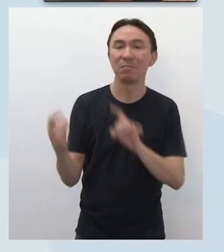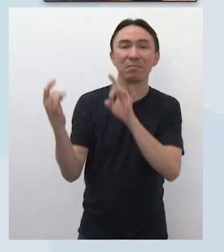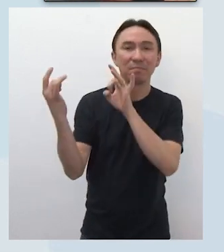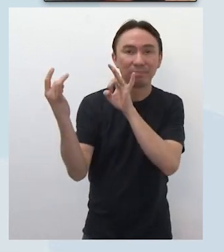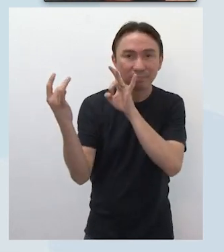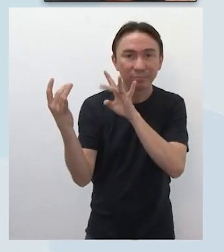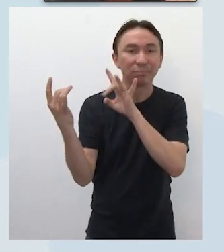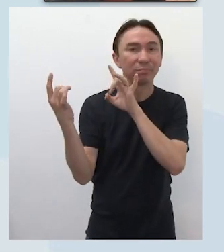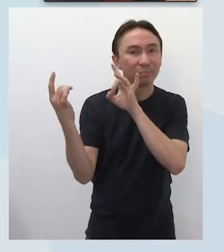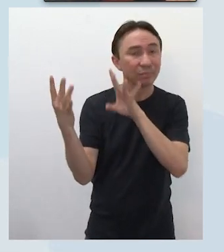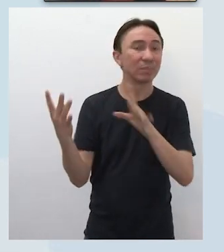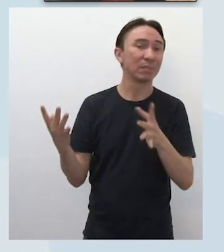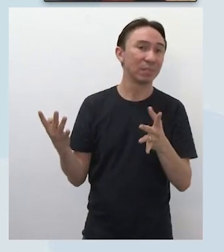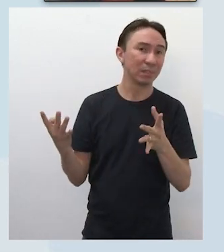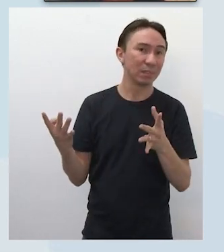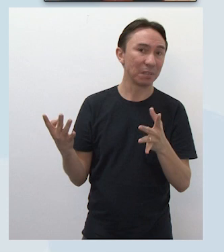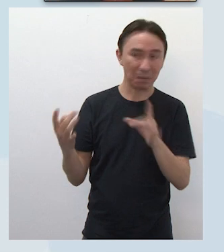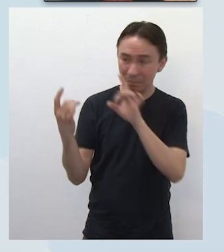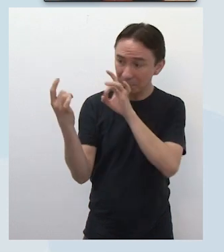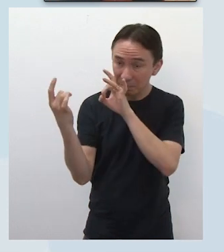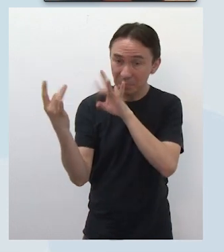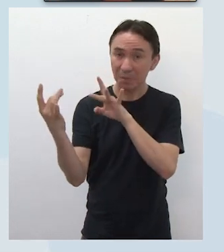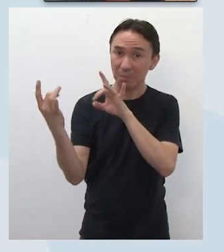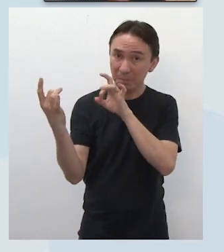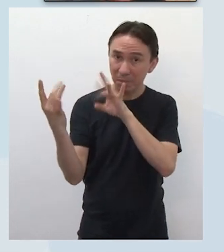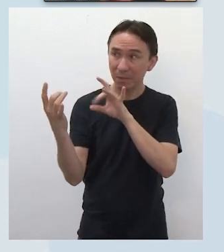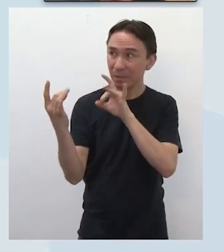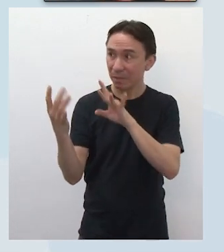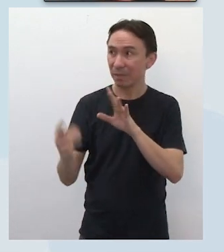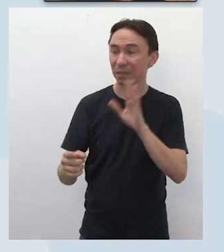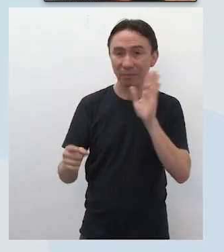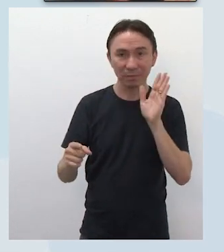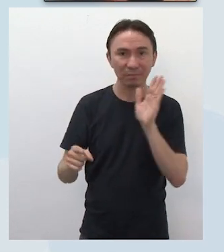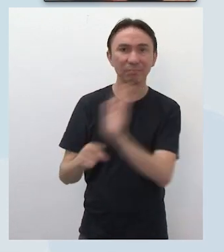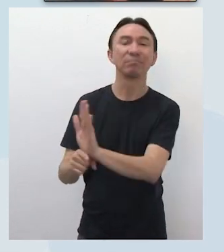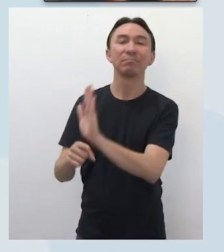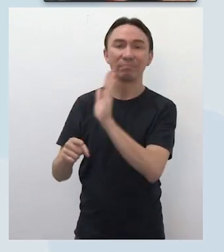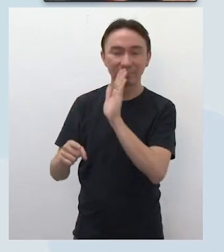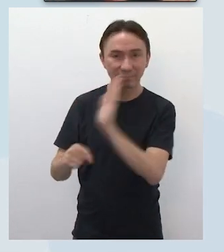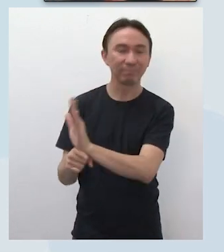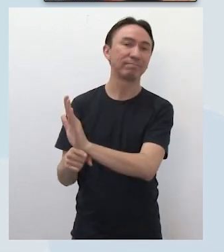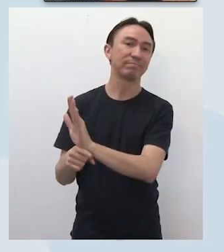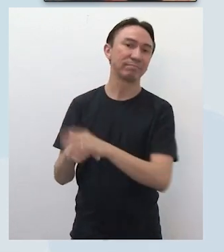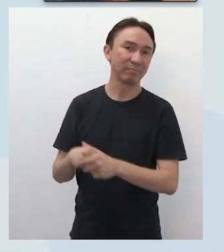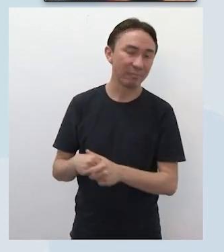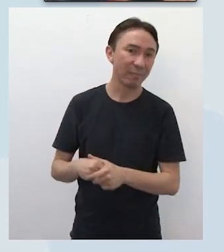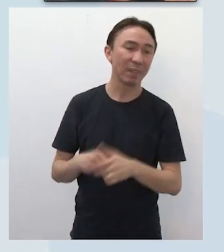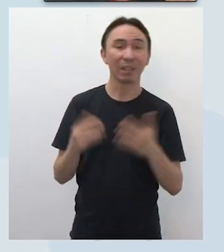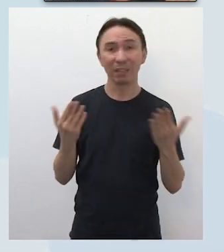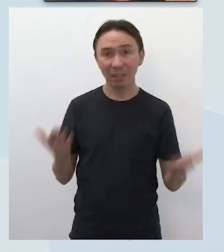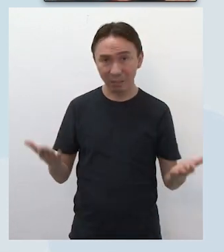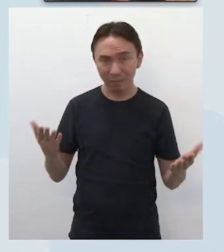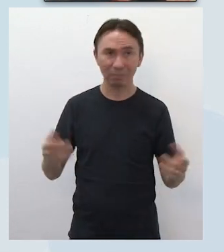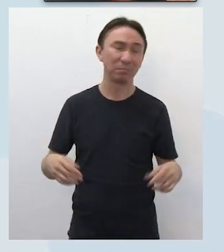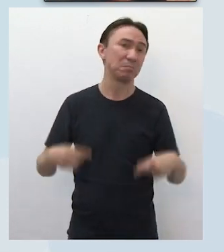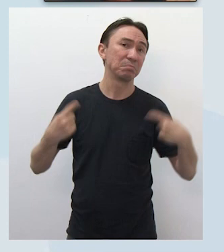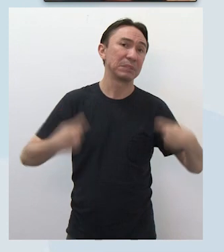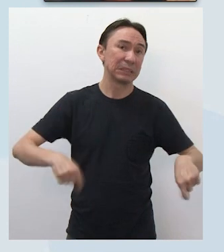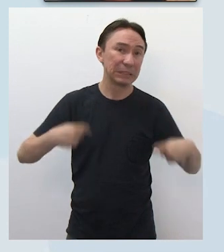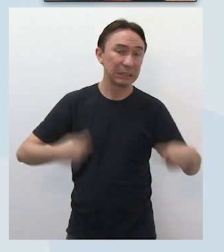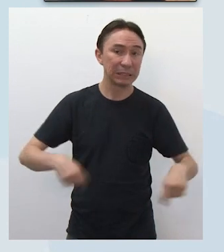que seja construtivo, né? E ele precisa ser compatível com as necessidades, ou seja, com